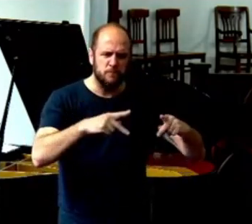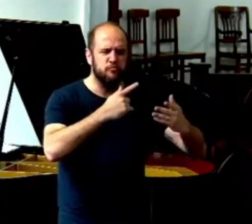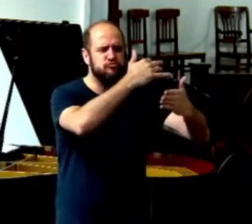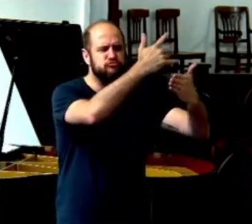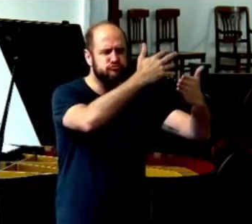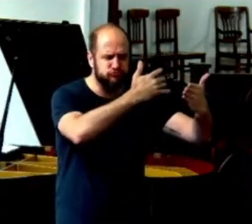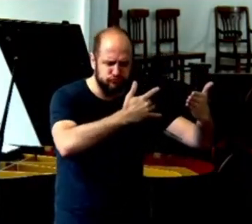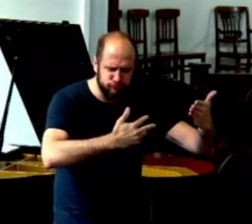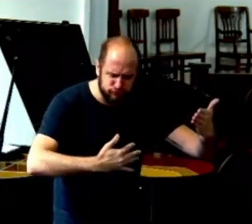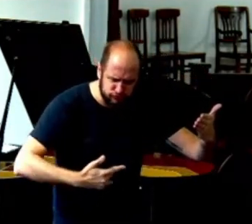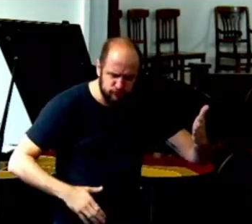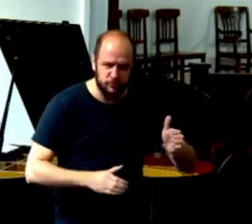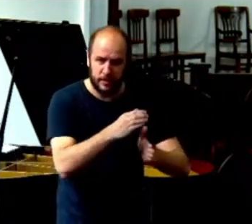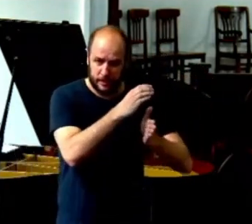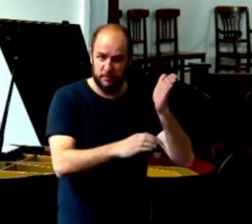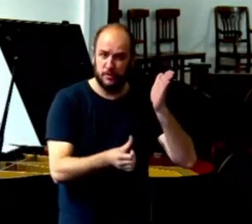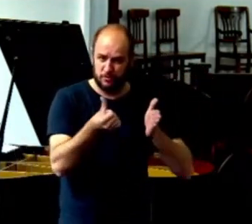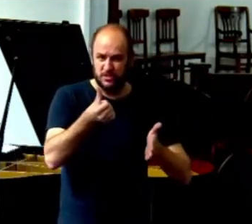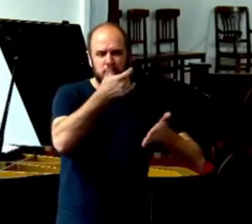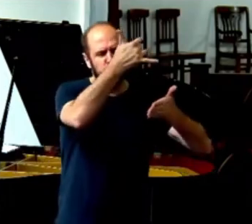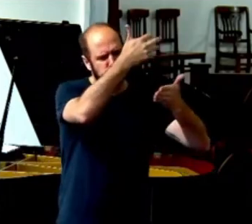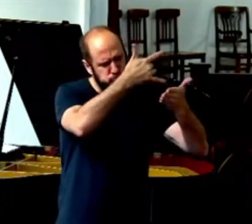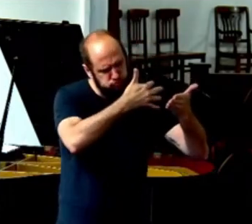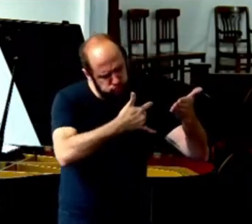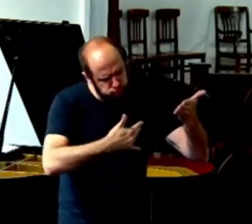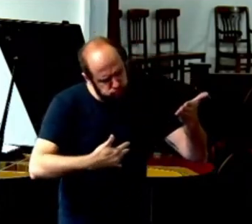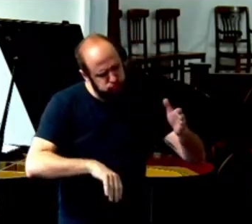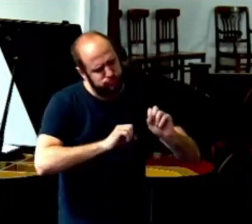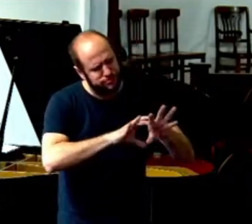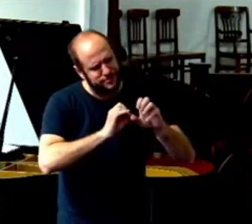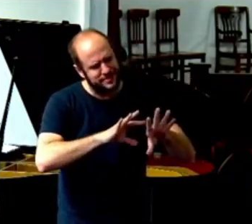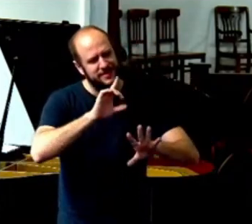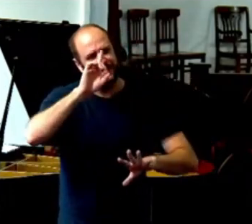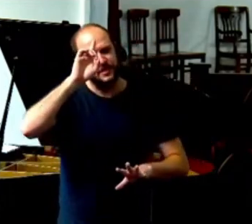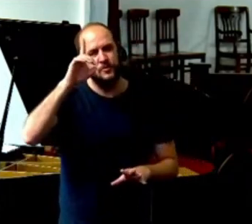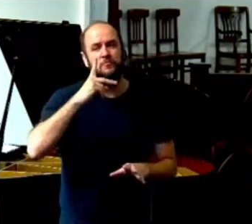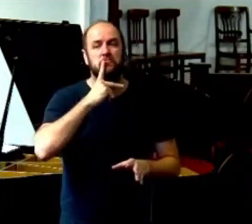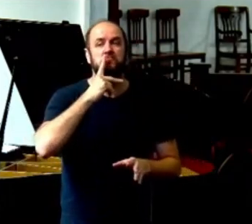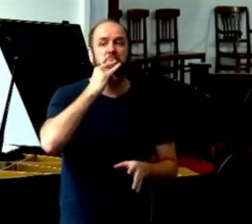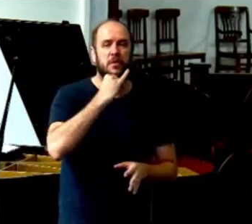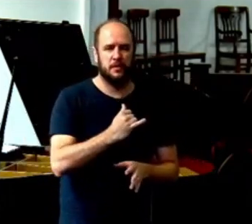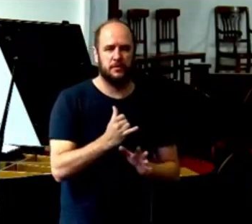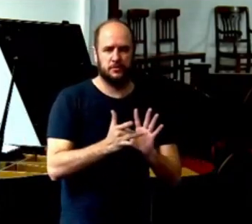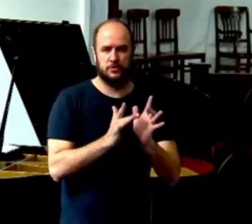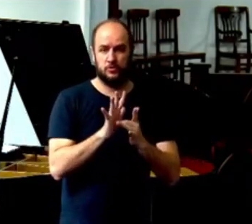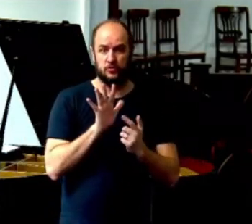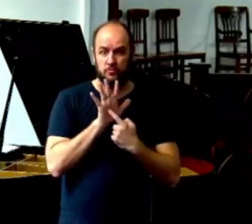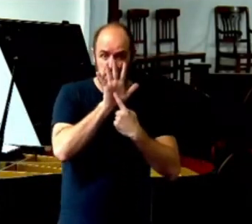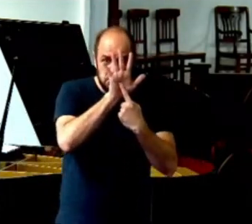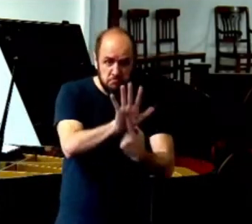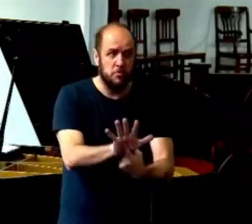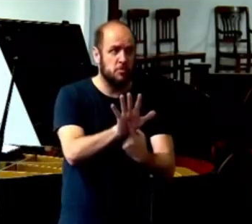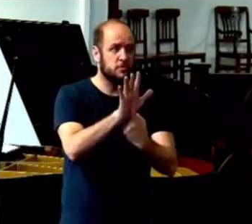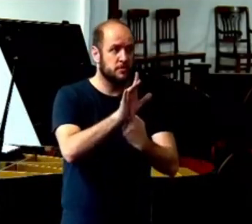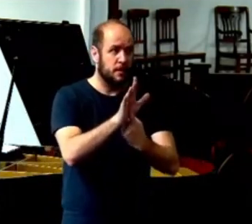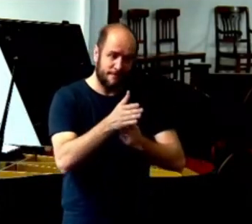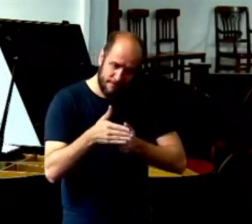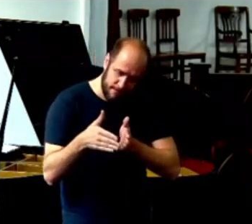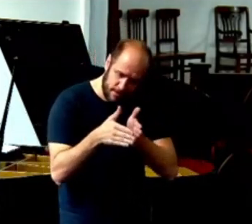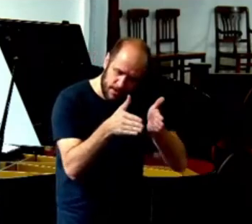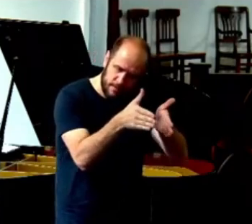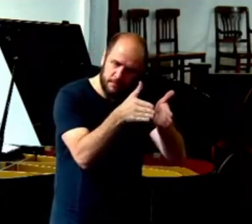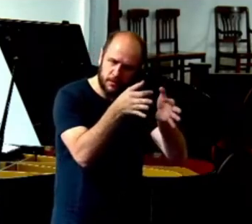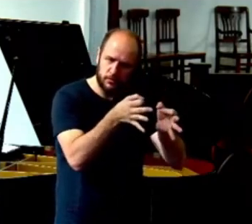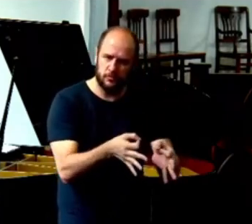longa sessão do capítulo 6 de Mateus, onde Cristo nos aponta para um